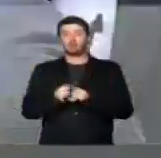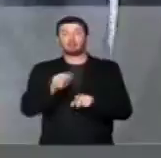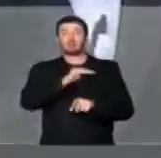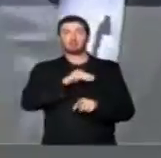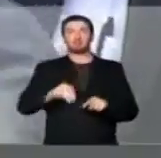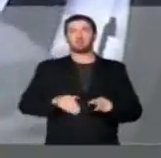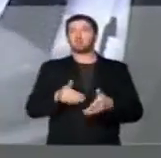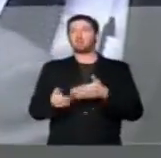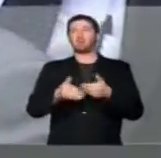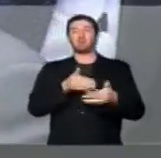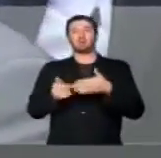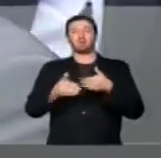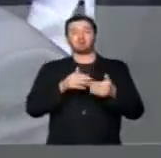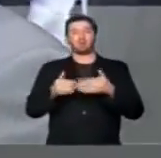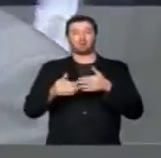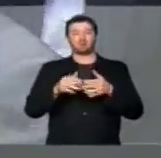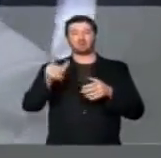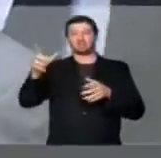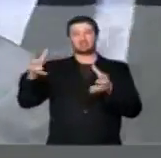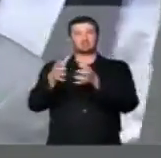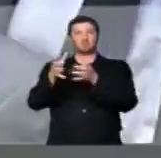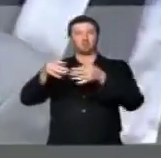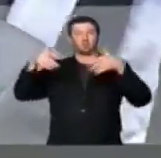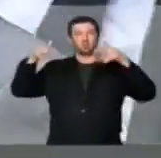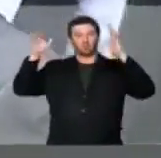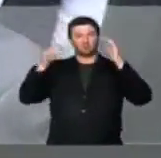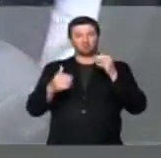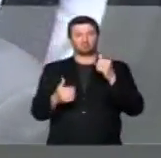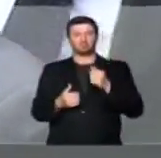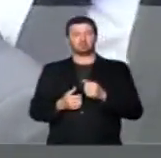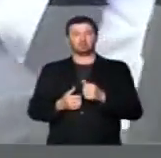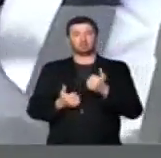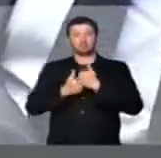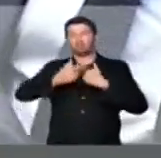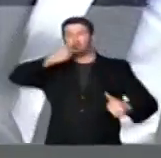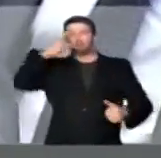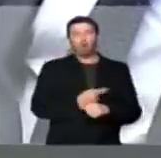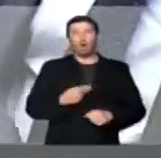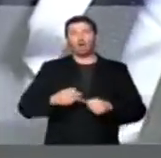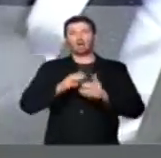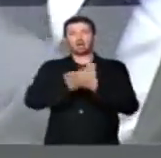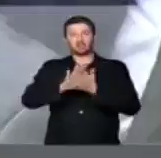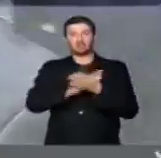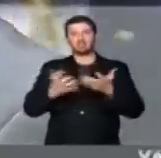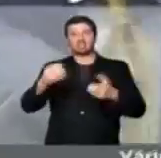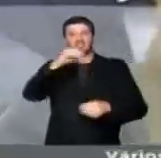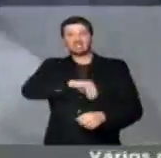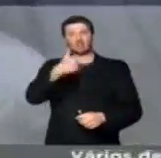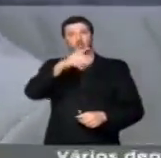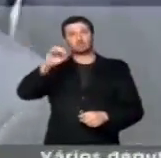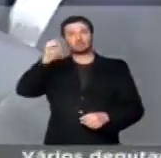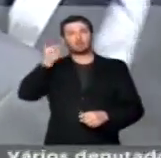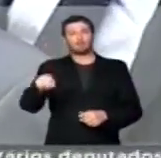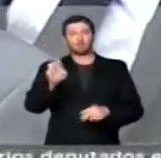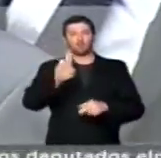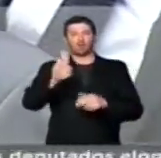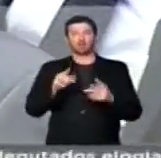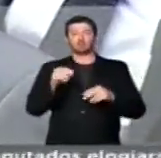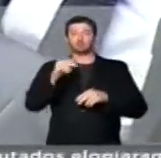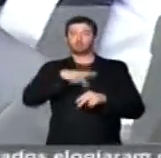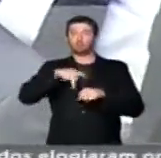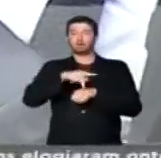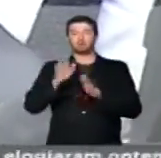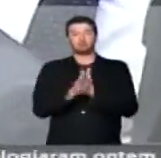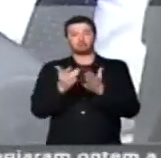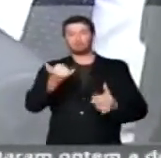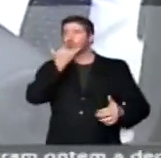ministro qualquer desses aspones, assessor de porra nenhuma, querer ganhar 200 mil reais num país pobre.